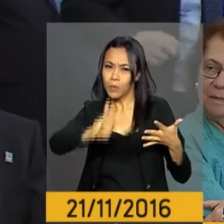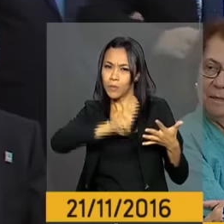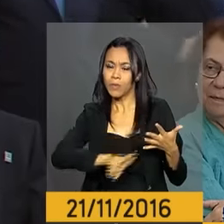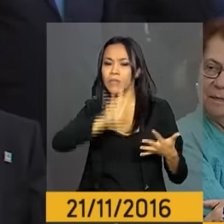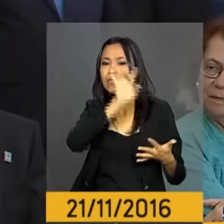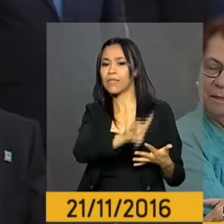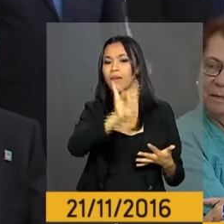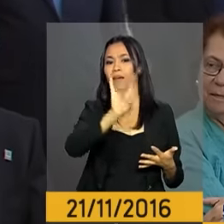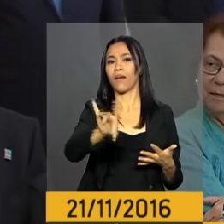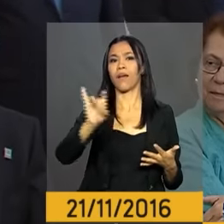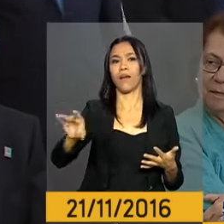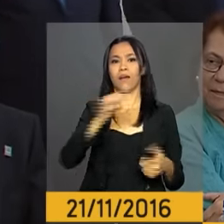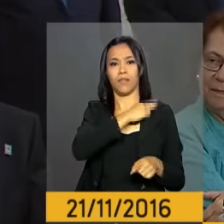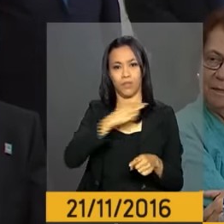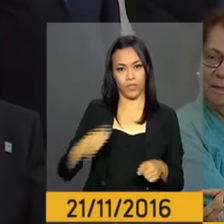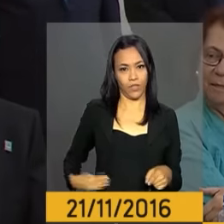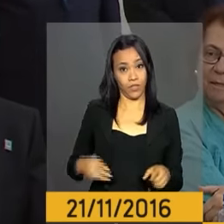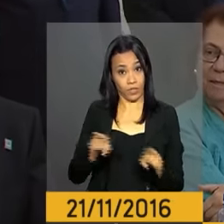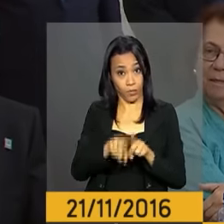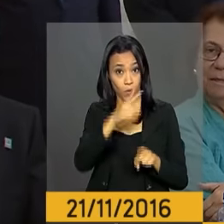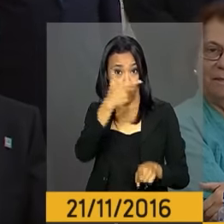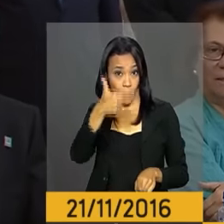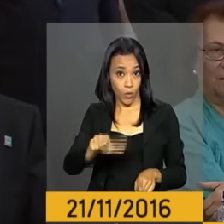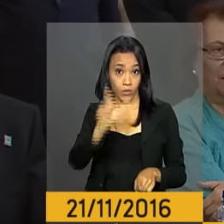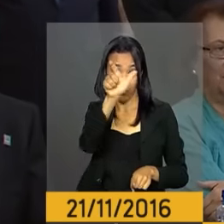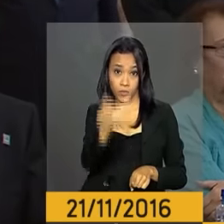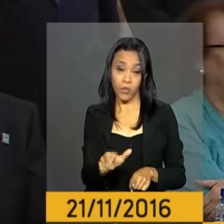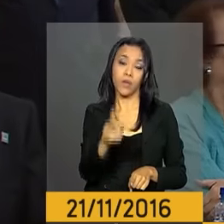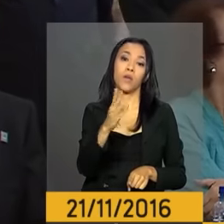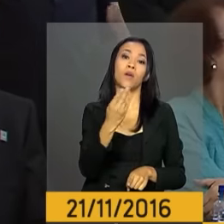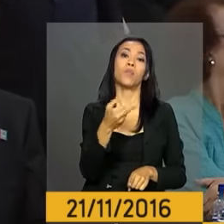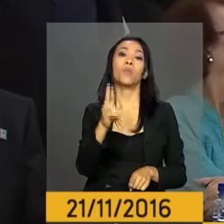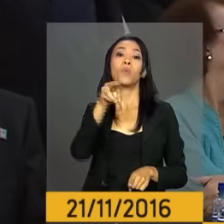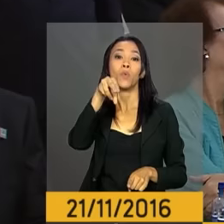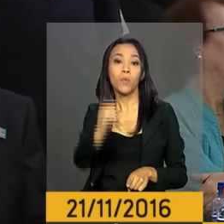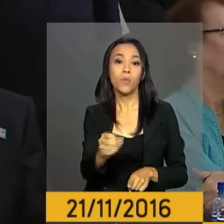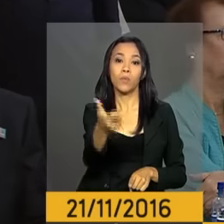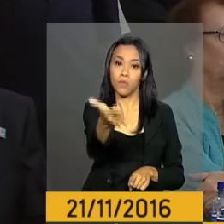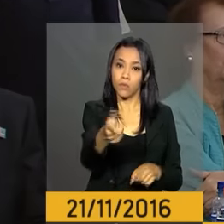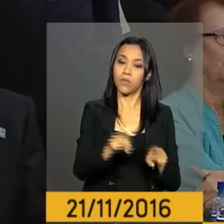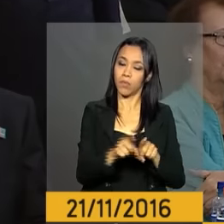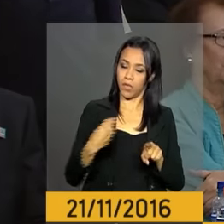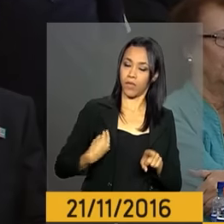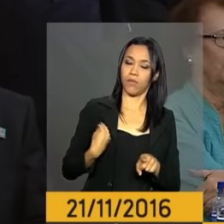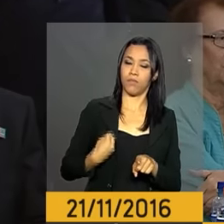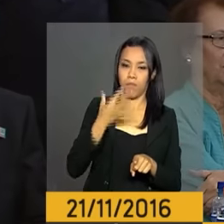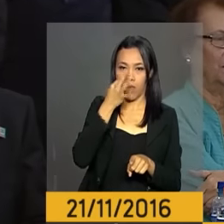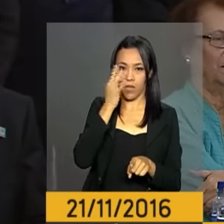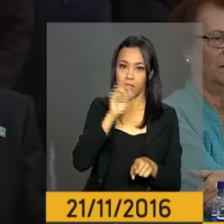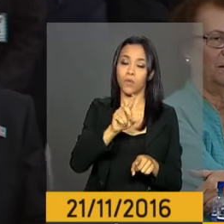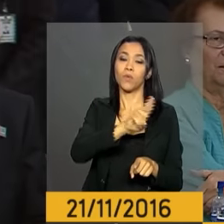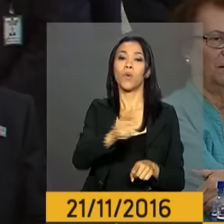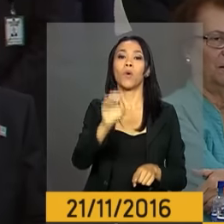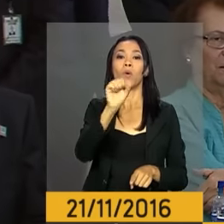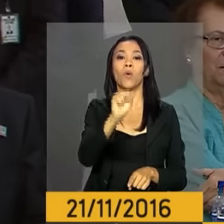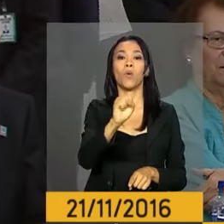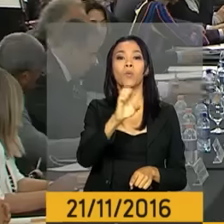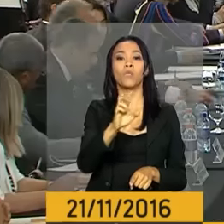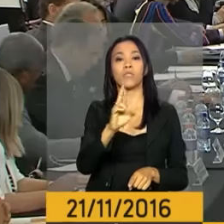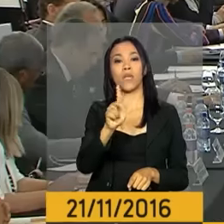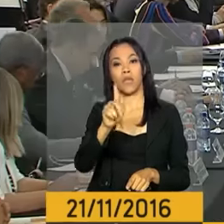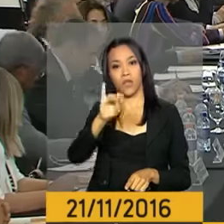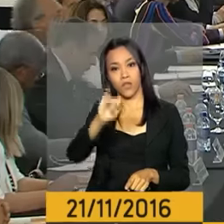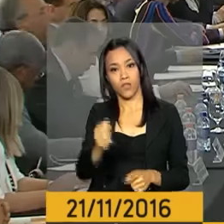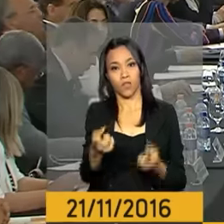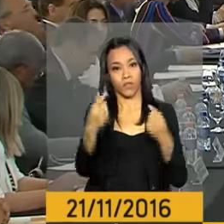da Integração Nacional, o Bruno Araújo, da Cidade, o Torquato Jardim, da Transparência, Fiscalização e Controle, o General Sérgio